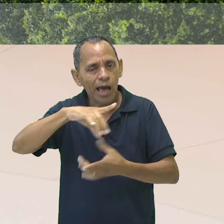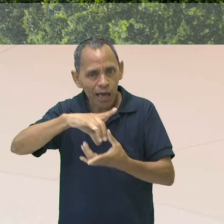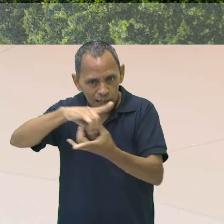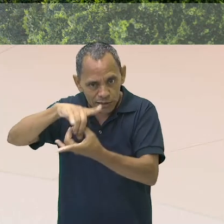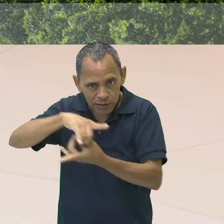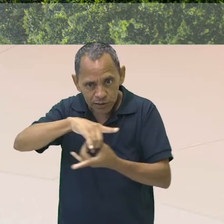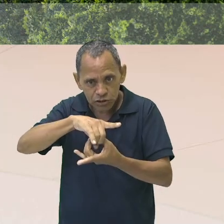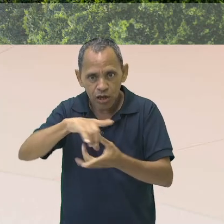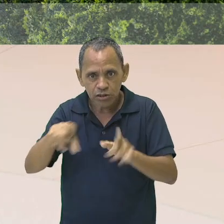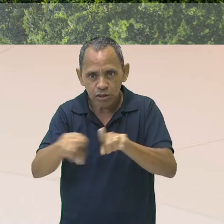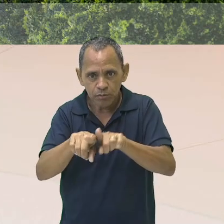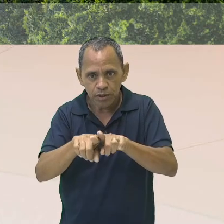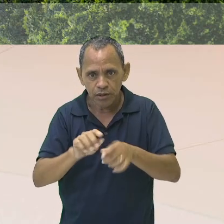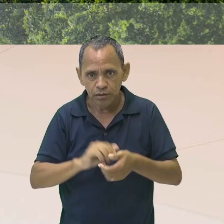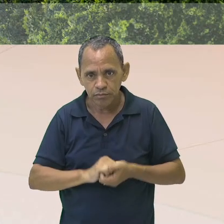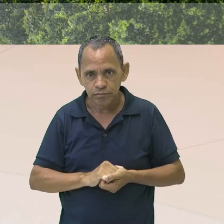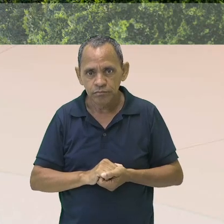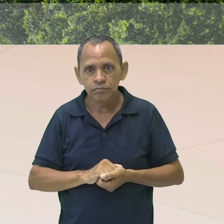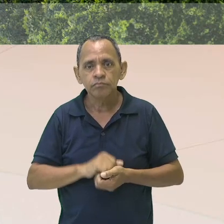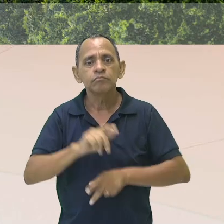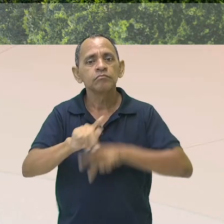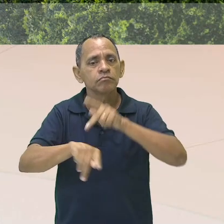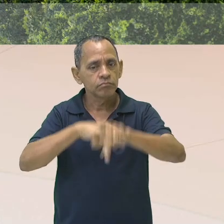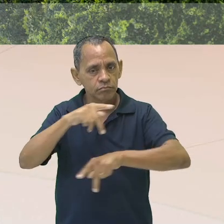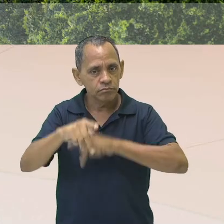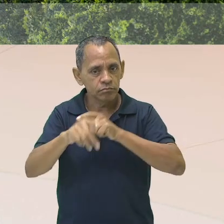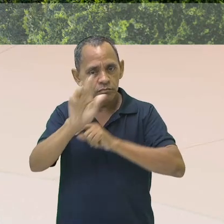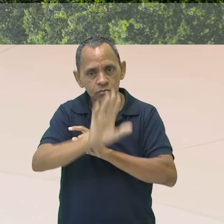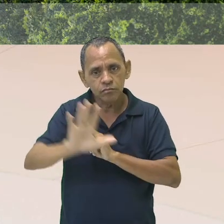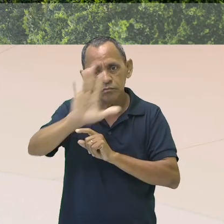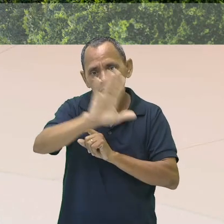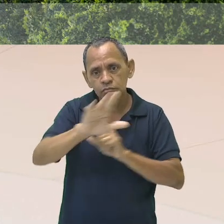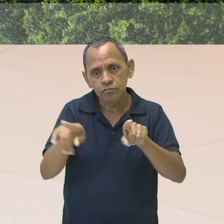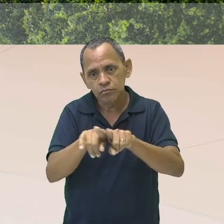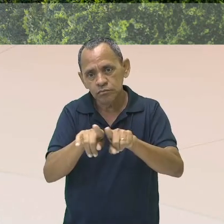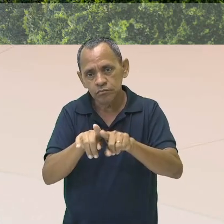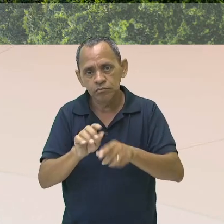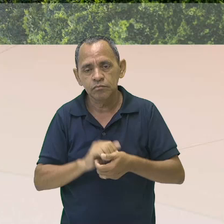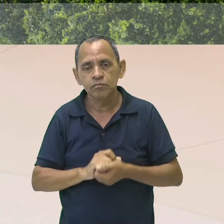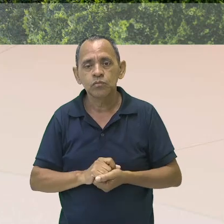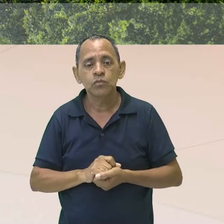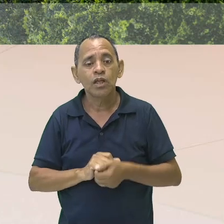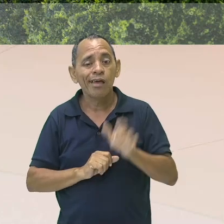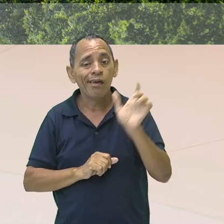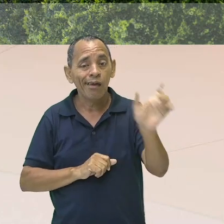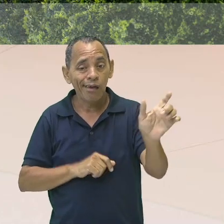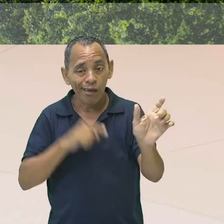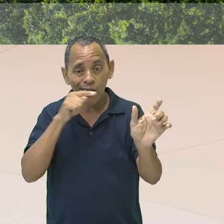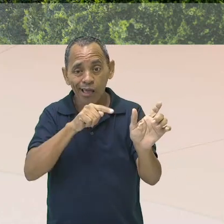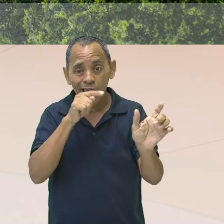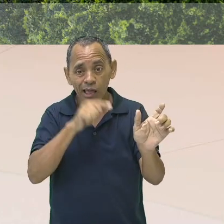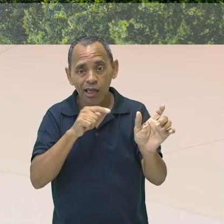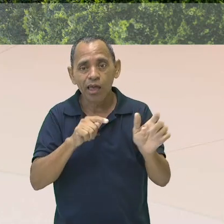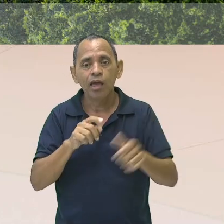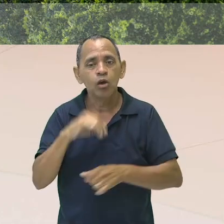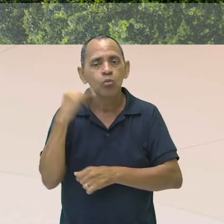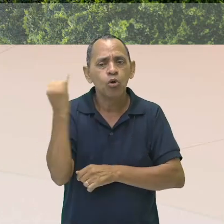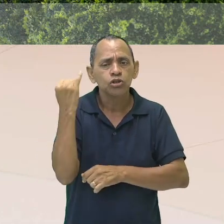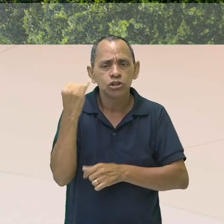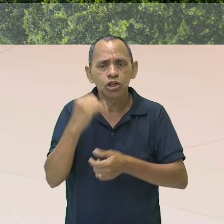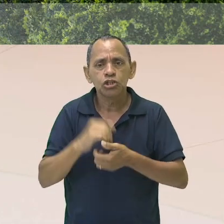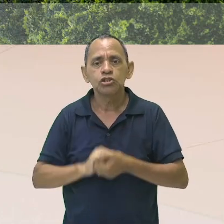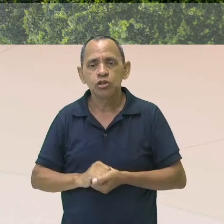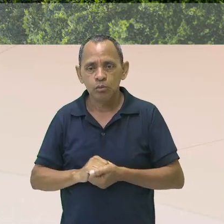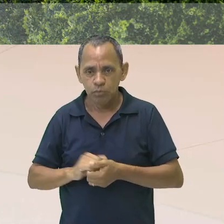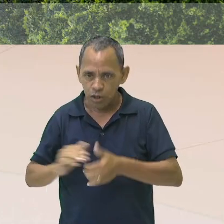esse debate para a população de uma forma geral. Além disso, o PNUMA ele foi importante para a